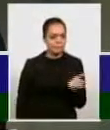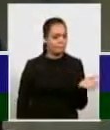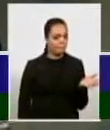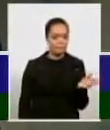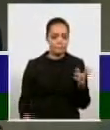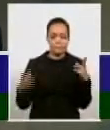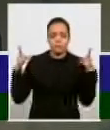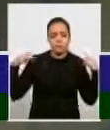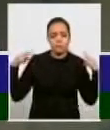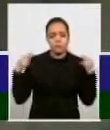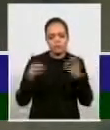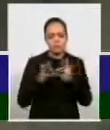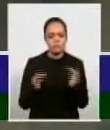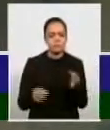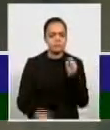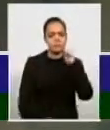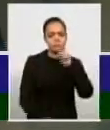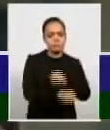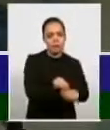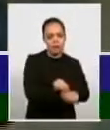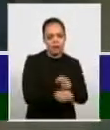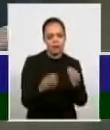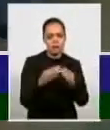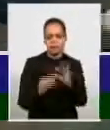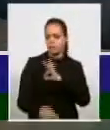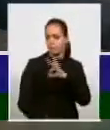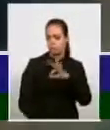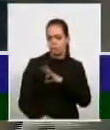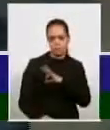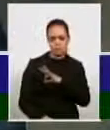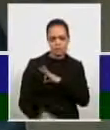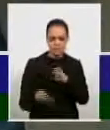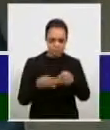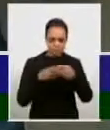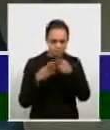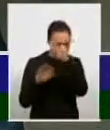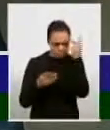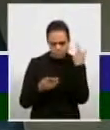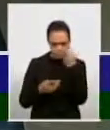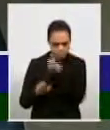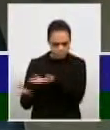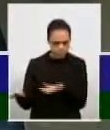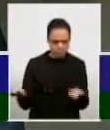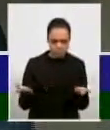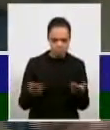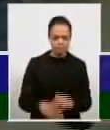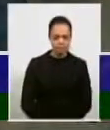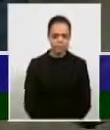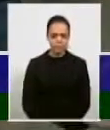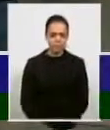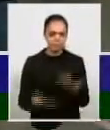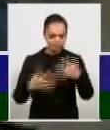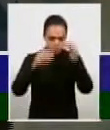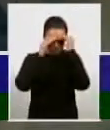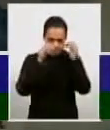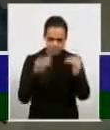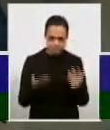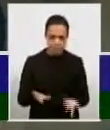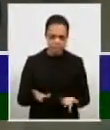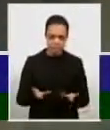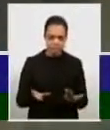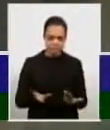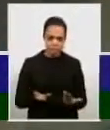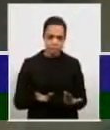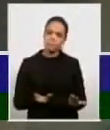O motorista simplesmente para no posto policial, manda o camarada descer, não quer respeitar,